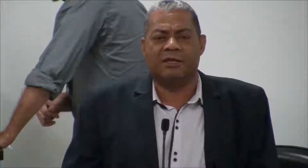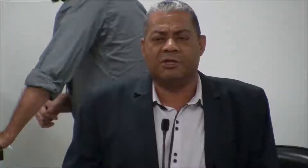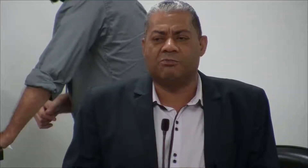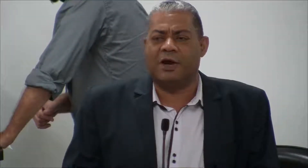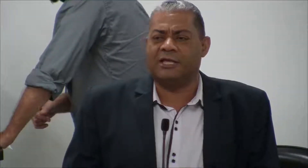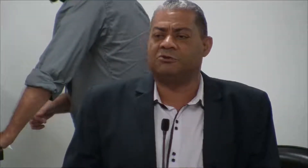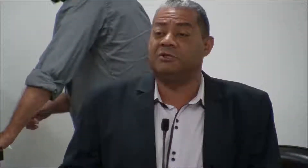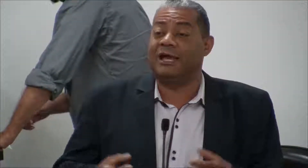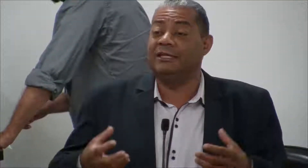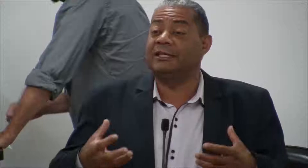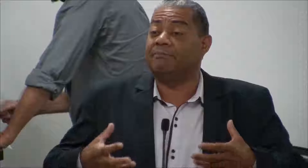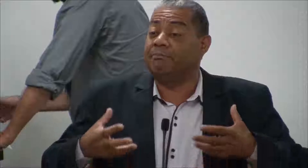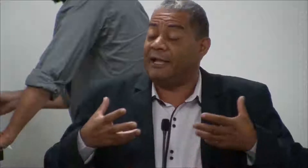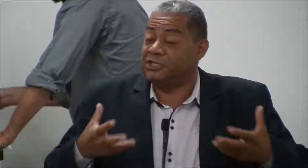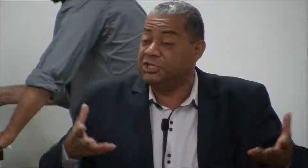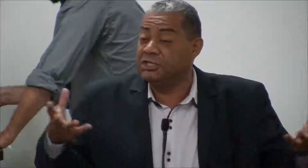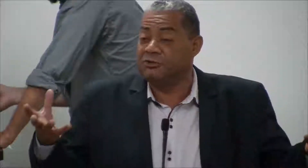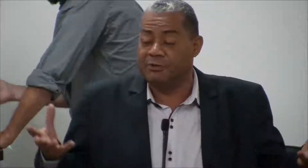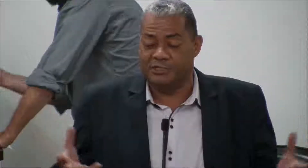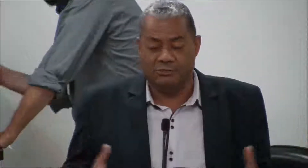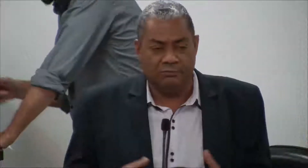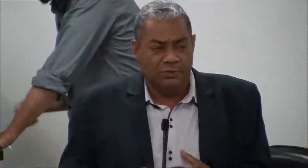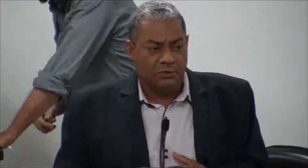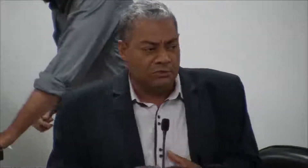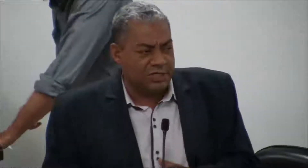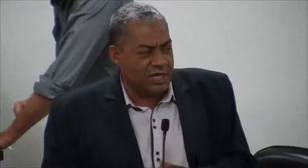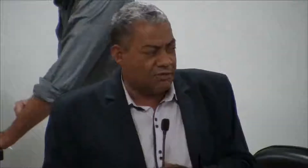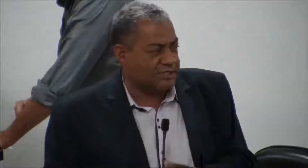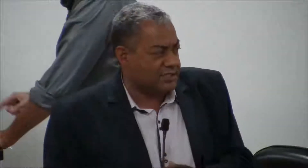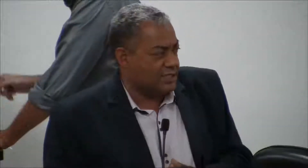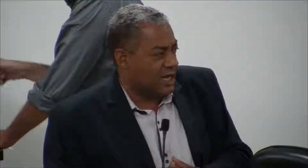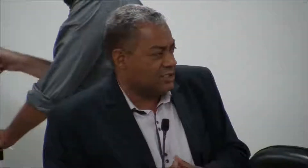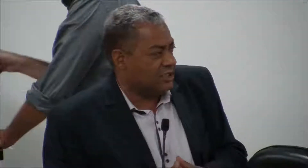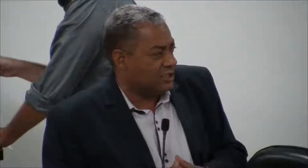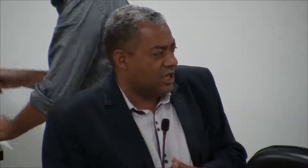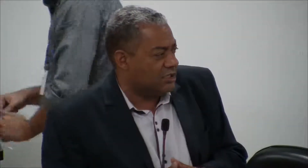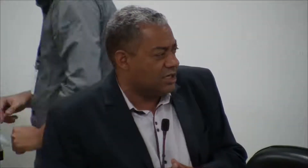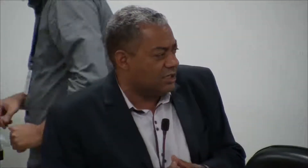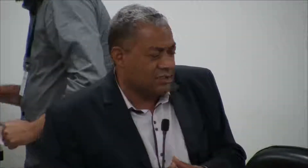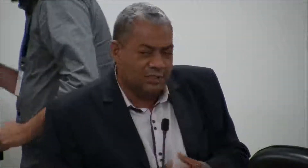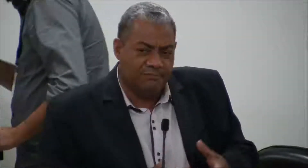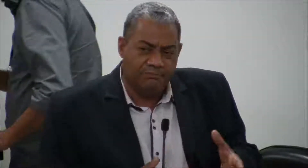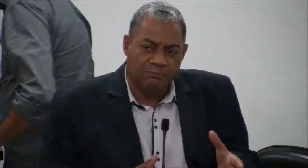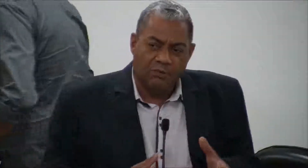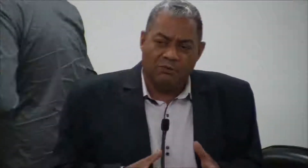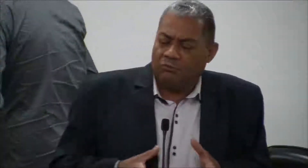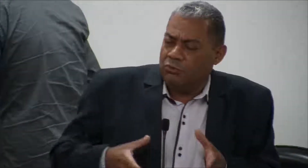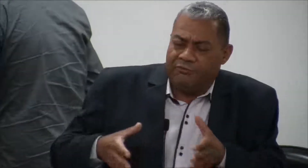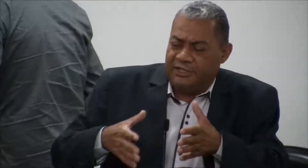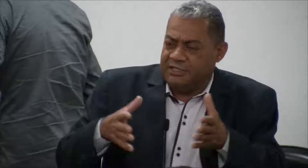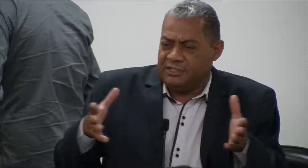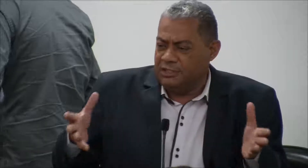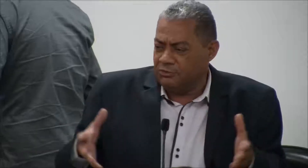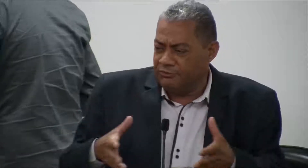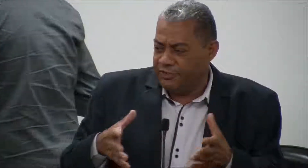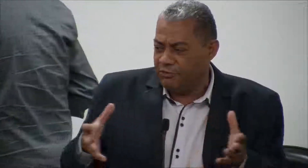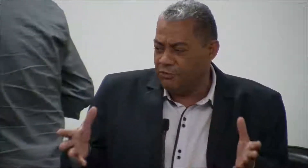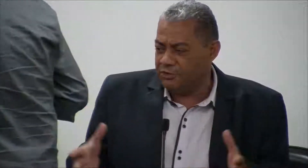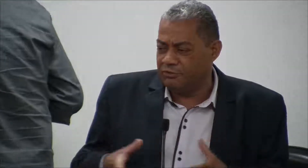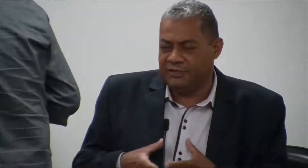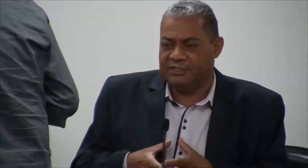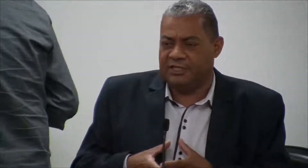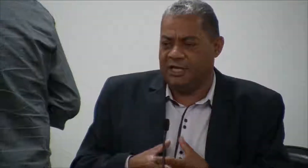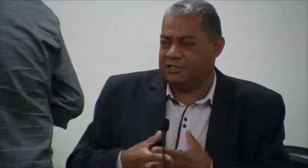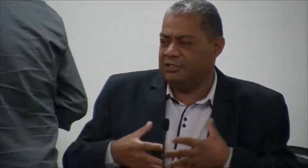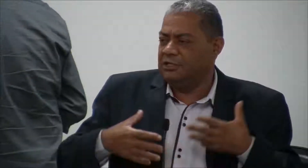o saneamento básico que ainda patina no Brasil. Não diria a nossa cidade, que tem cerca de 95,